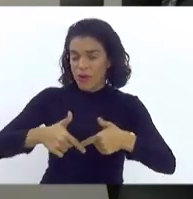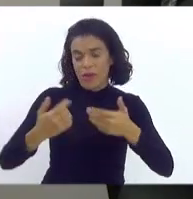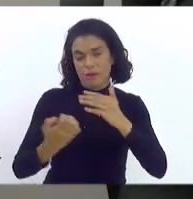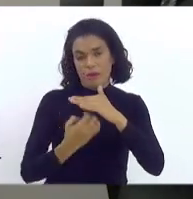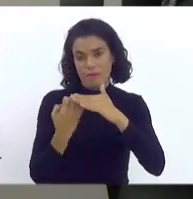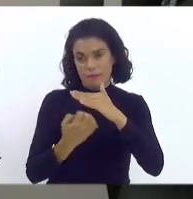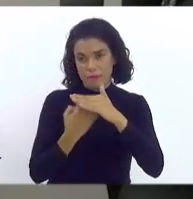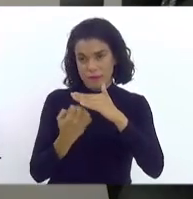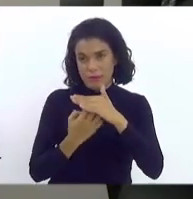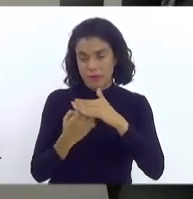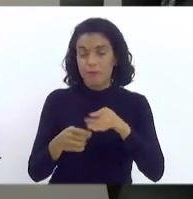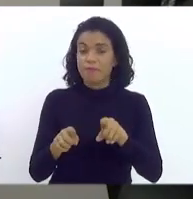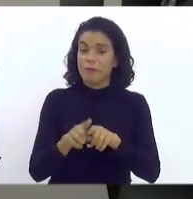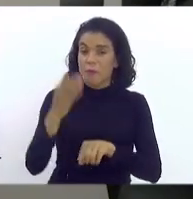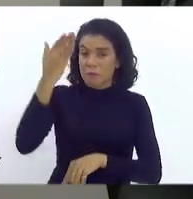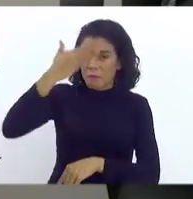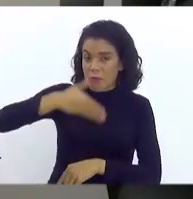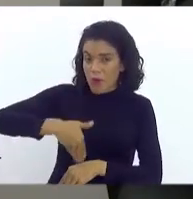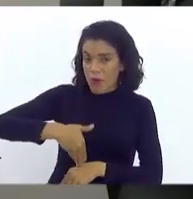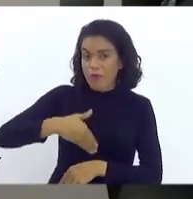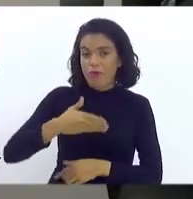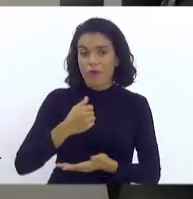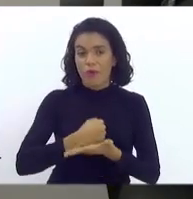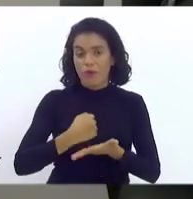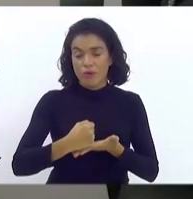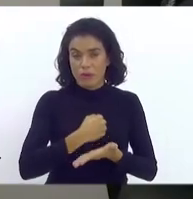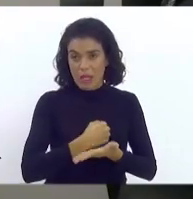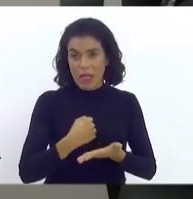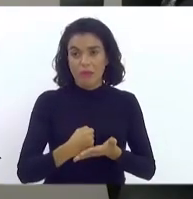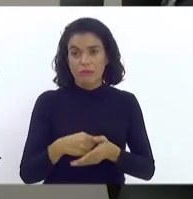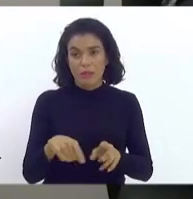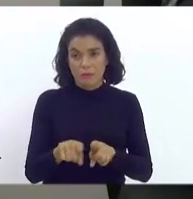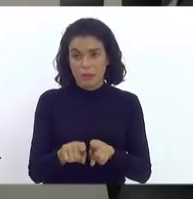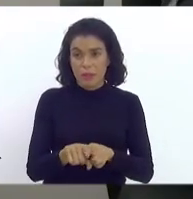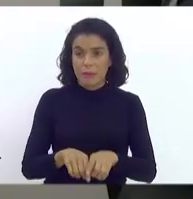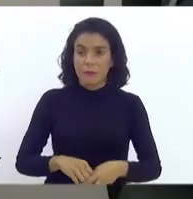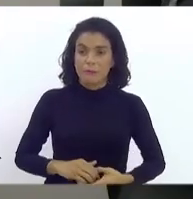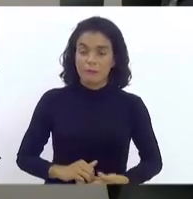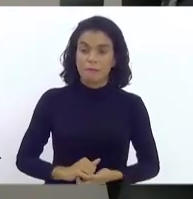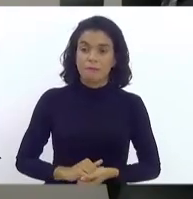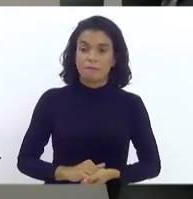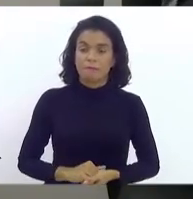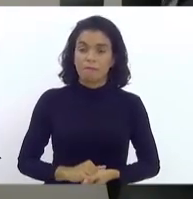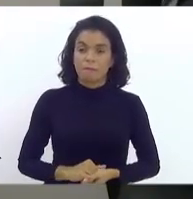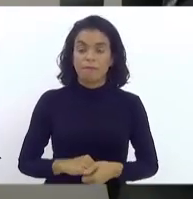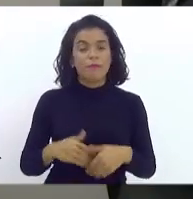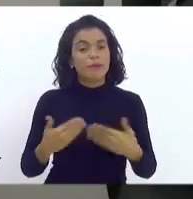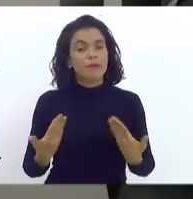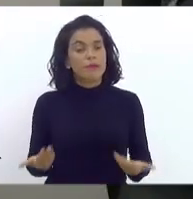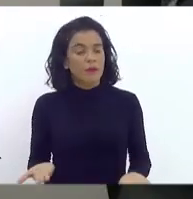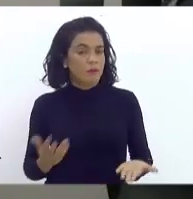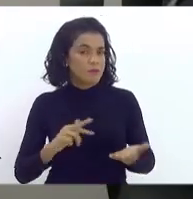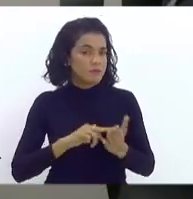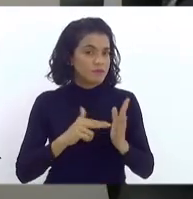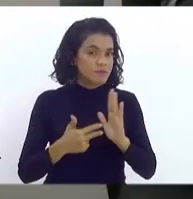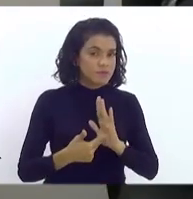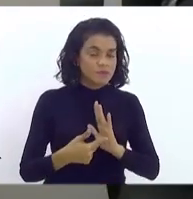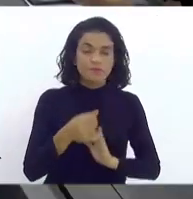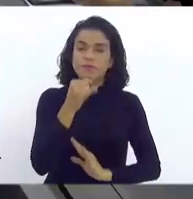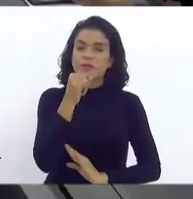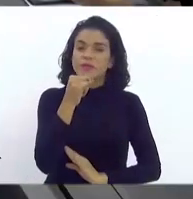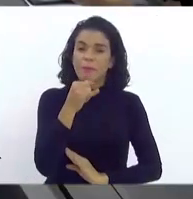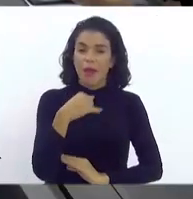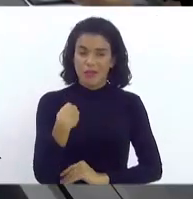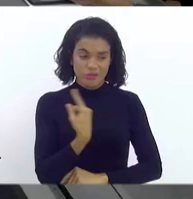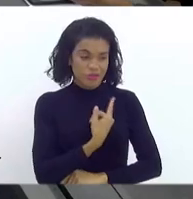inclusive aprova contratos maiores da empresa. Então, quer dizer que, se a gente